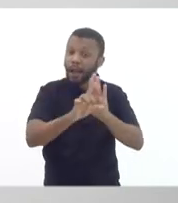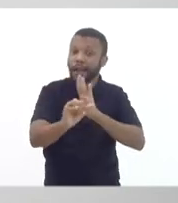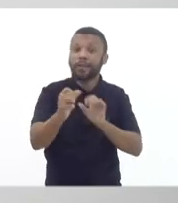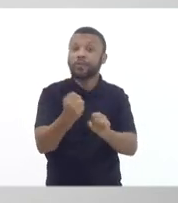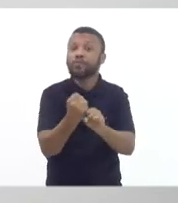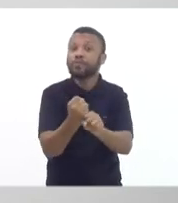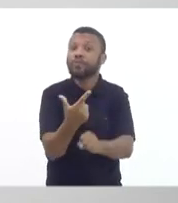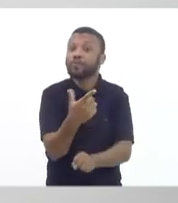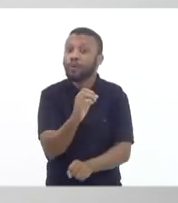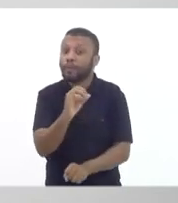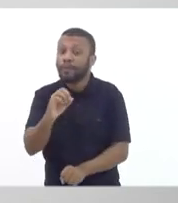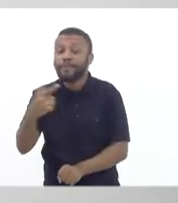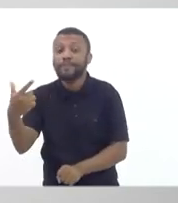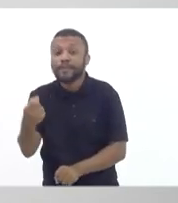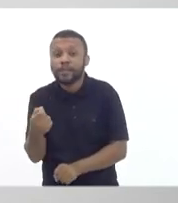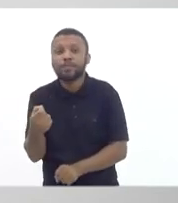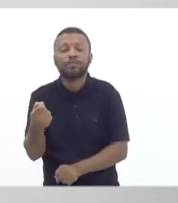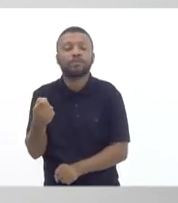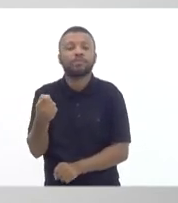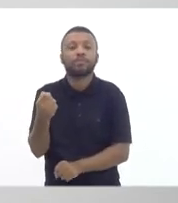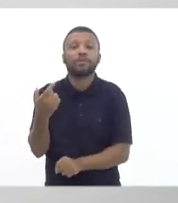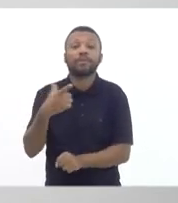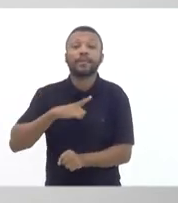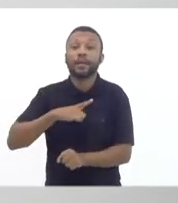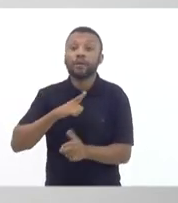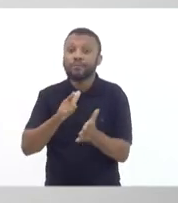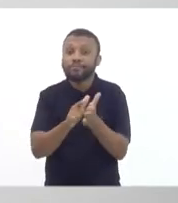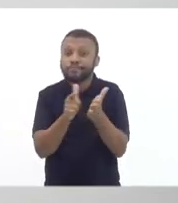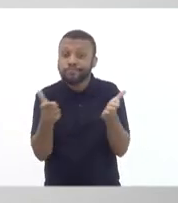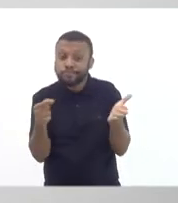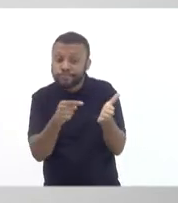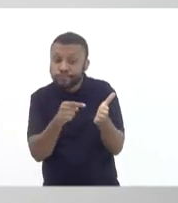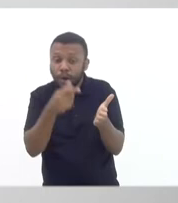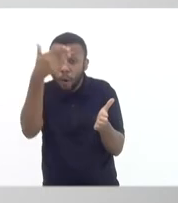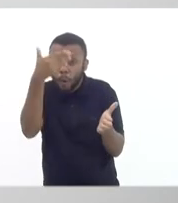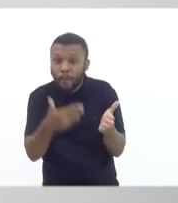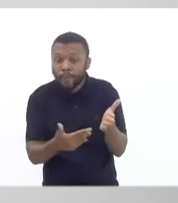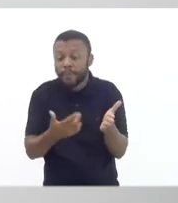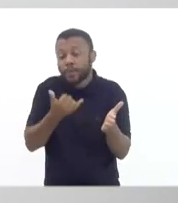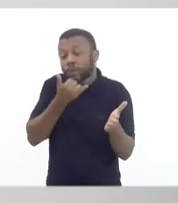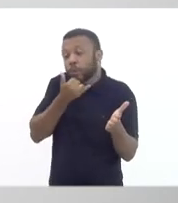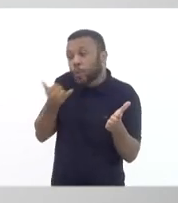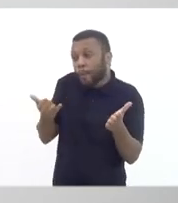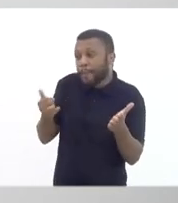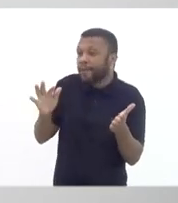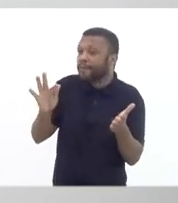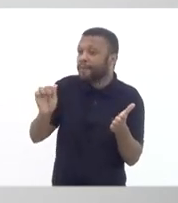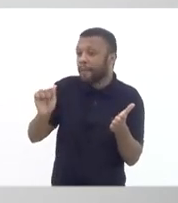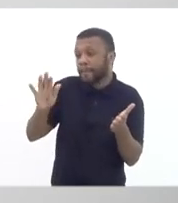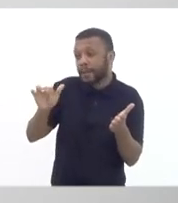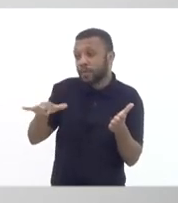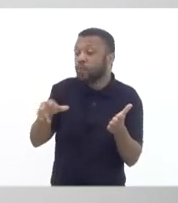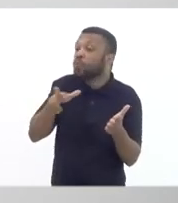matéria comprovando isso. Fabiano não é da sua época, infelizmente. Sinto muito.